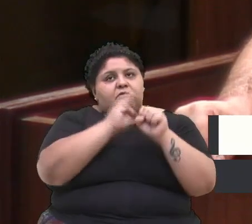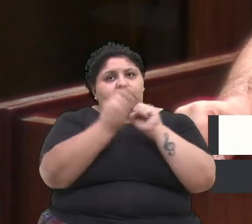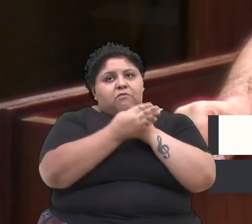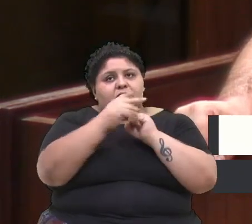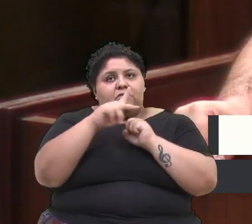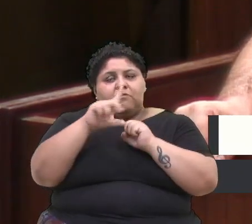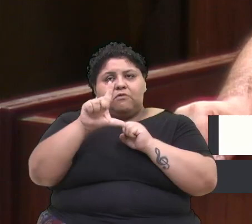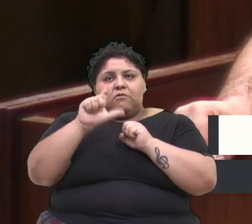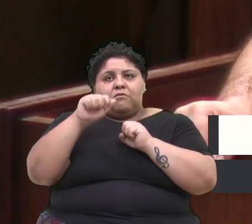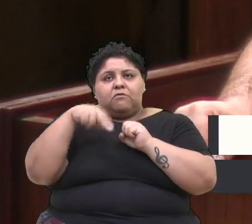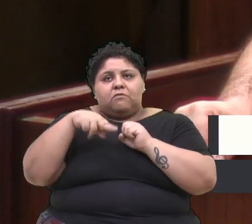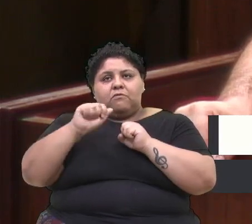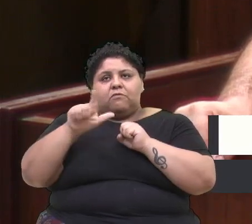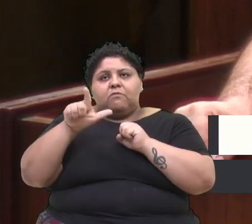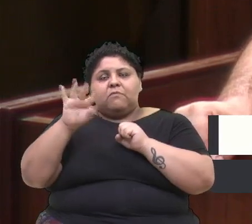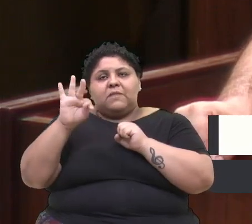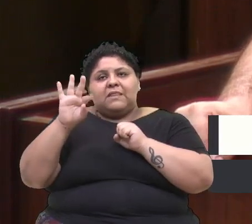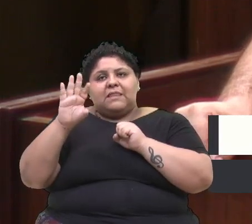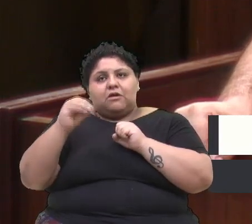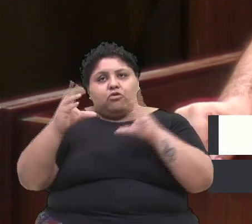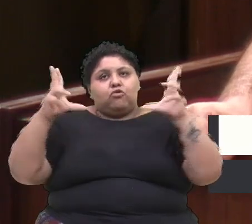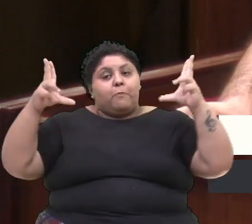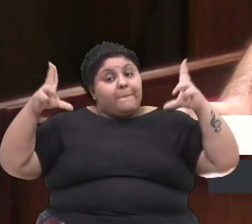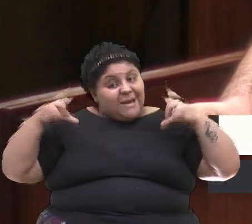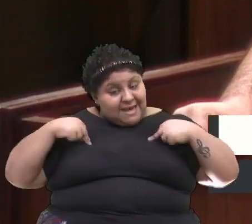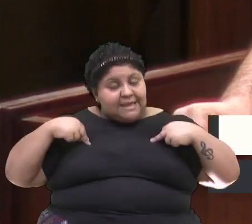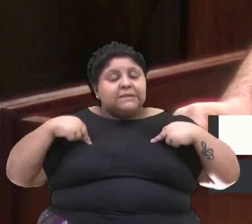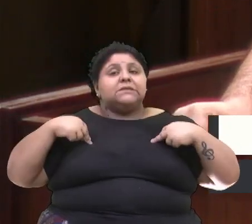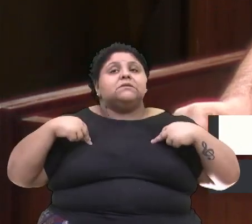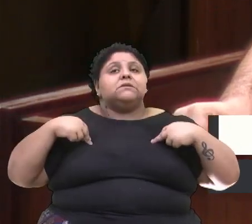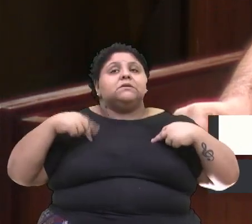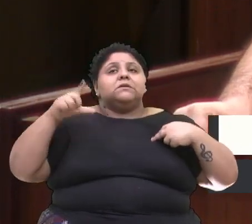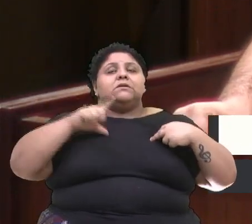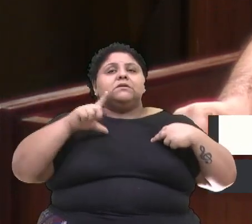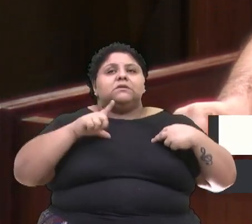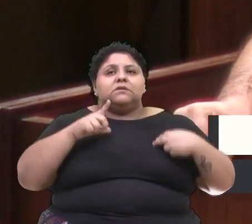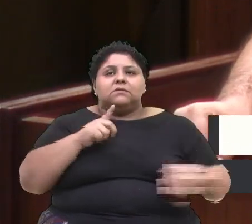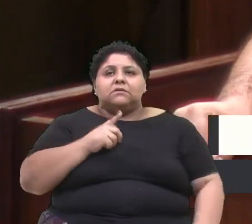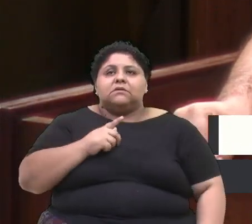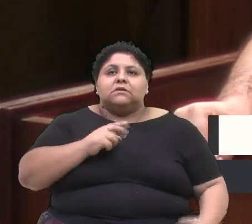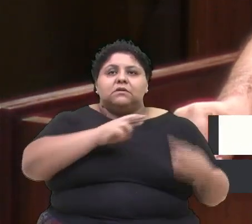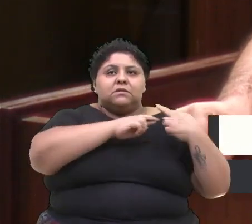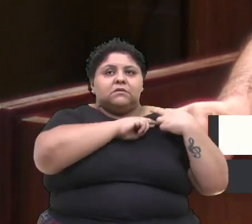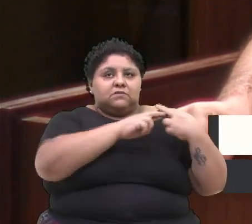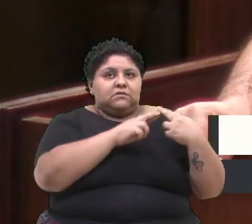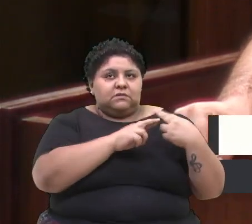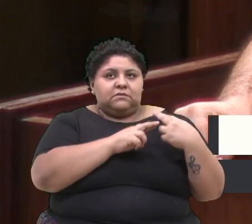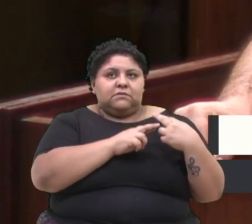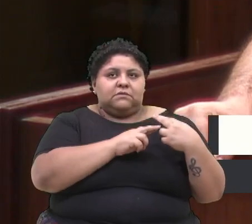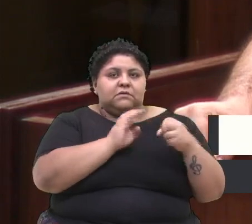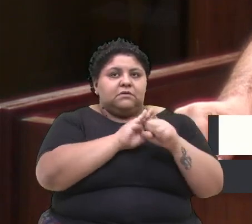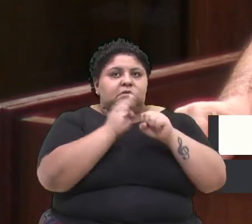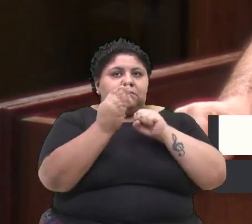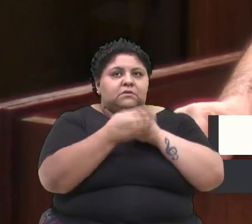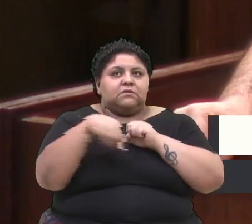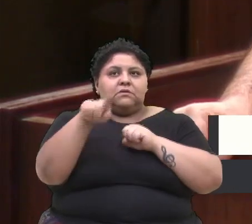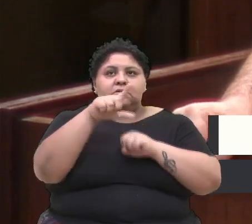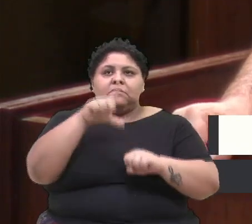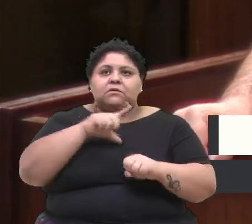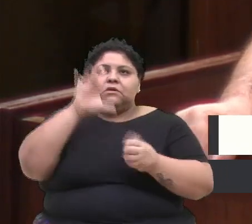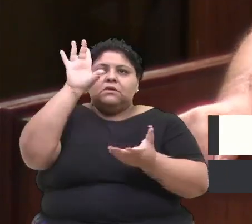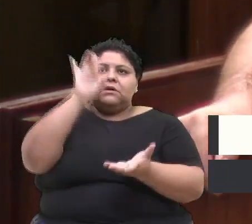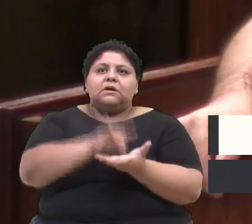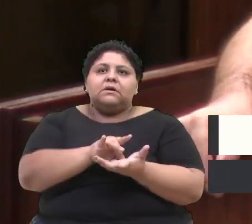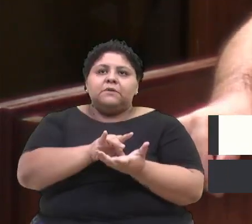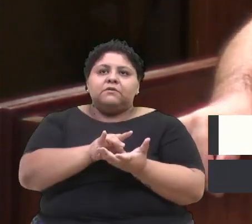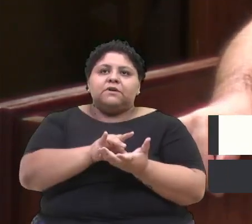vem, merece. Tem uns que dizem que são representantes do Planalto, né? Mas nós teremos um oficial.